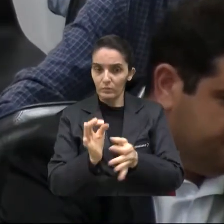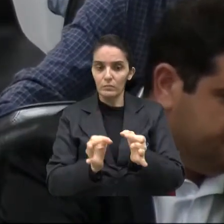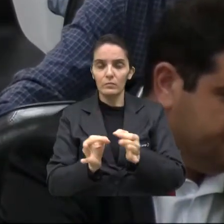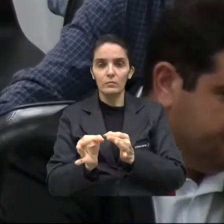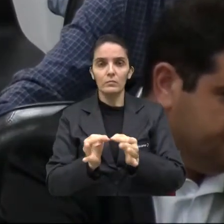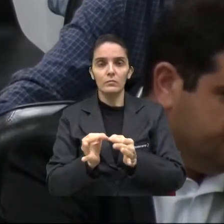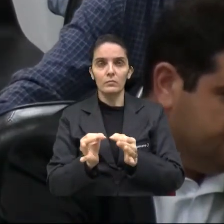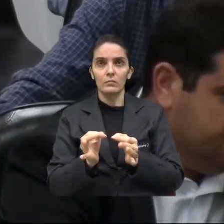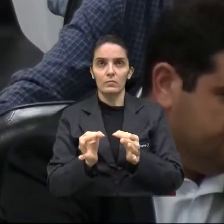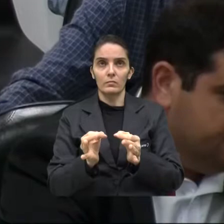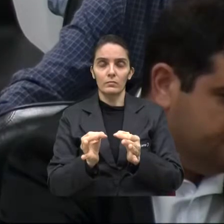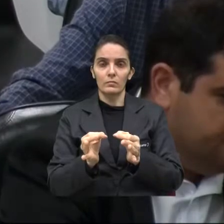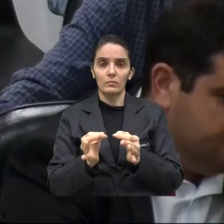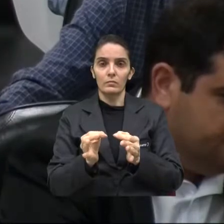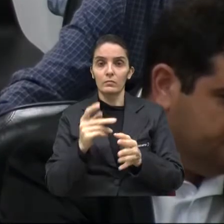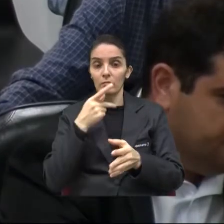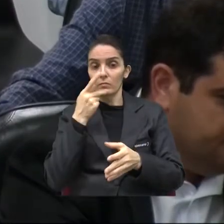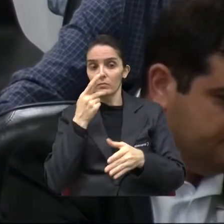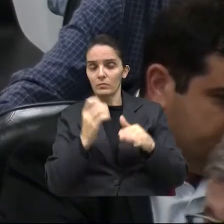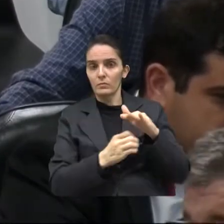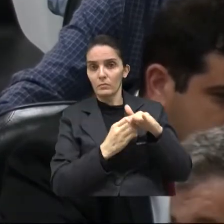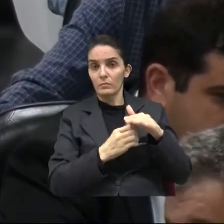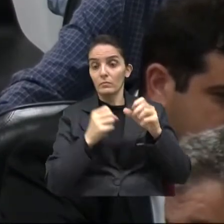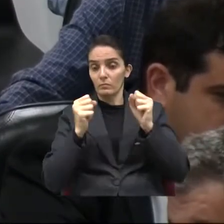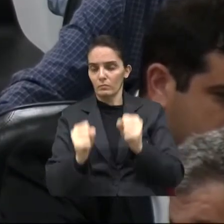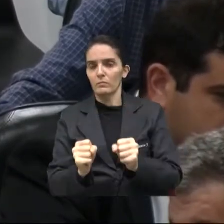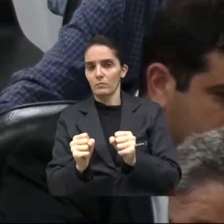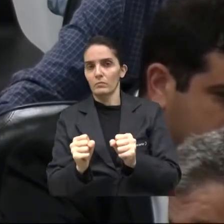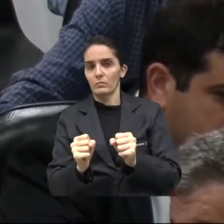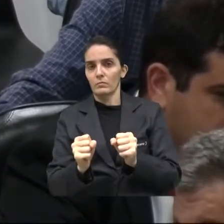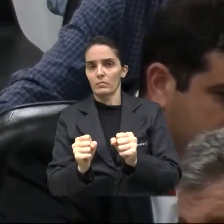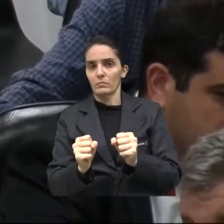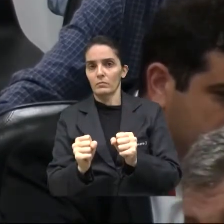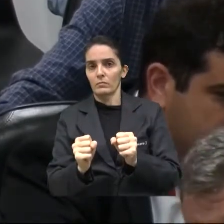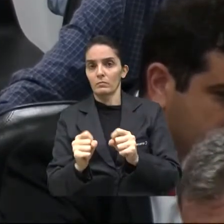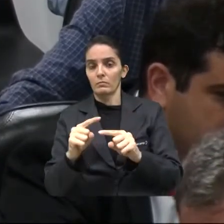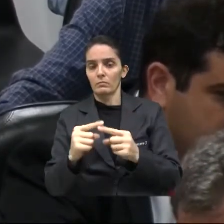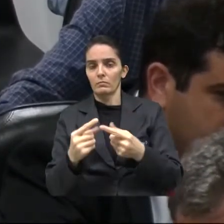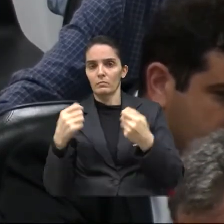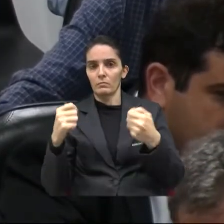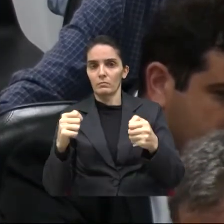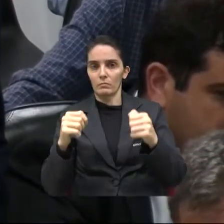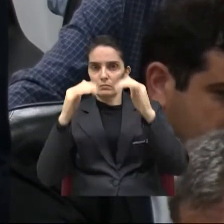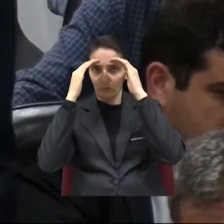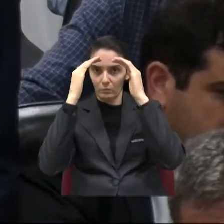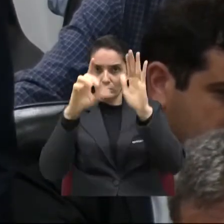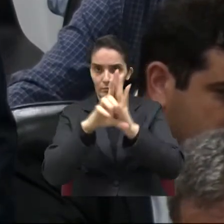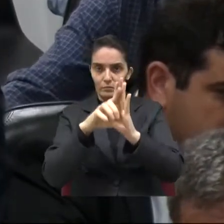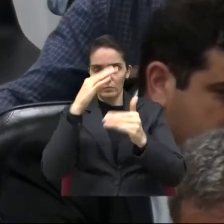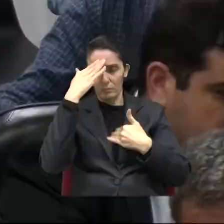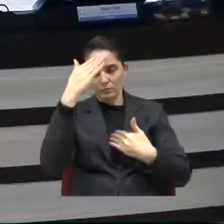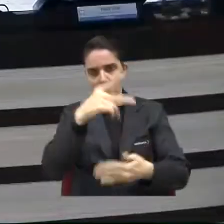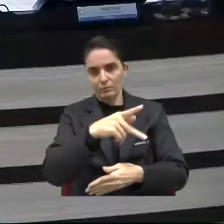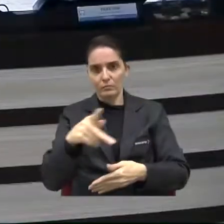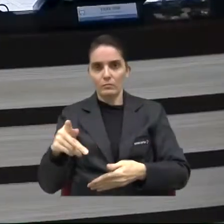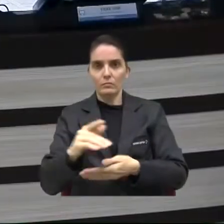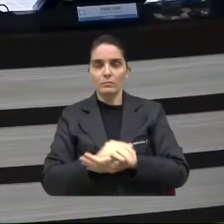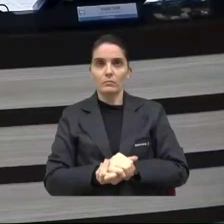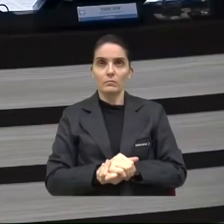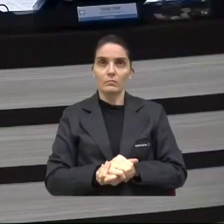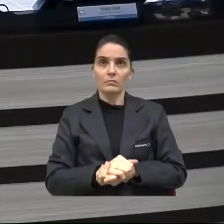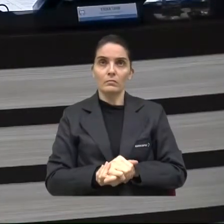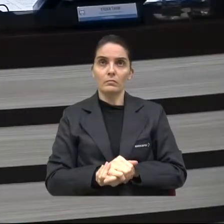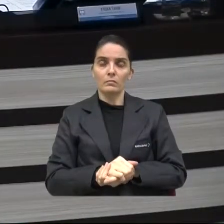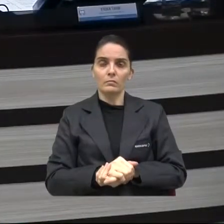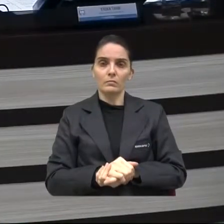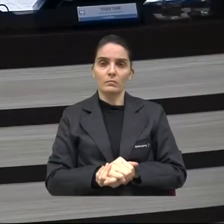projeto, dizer para o investidor, é possível, desde que siga as regras. Obrigado, viu, senhor presidente? Desejo discutir, senhor